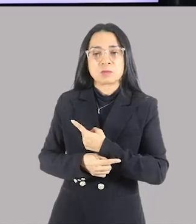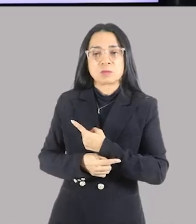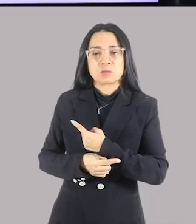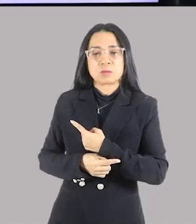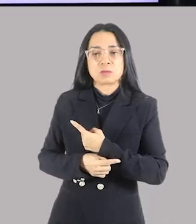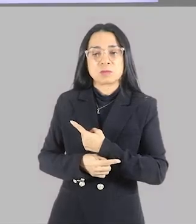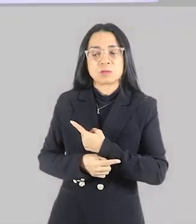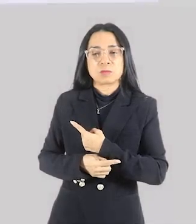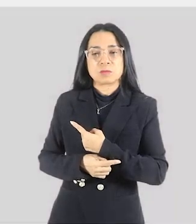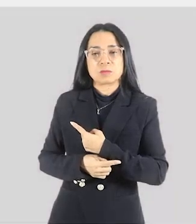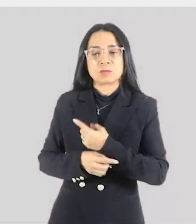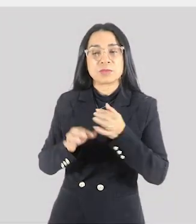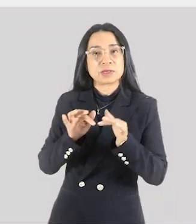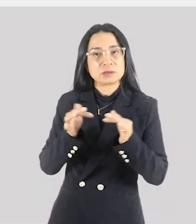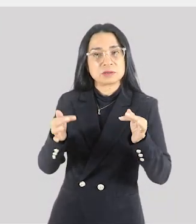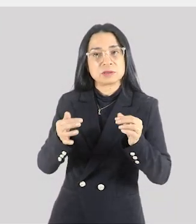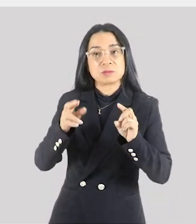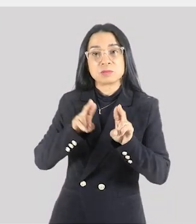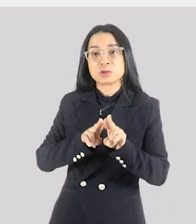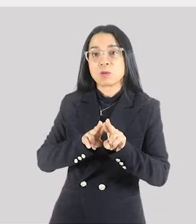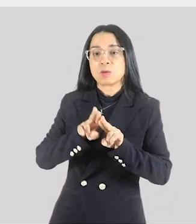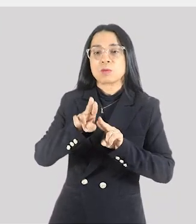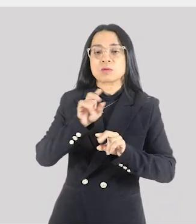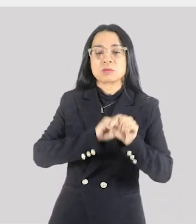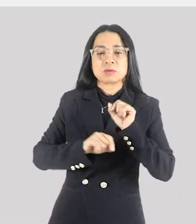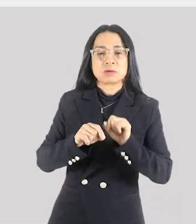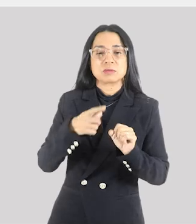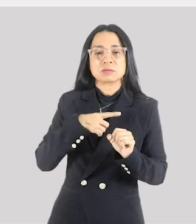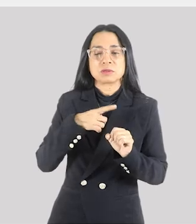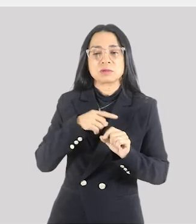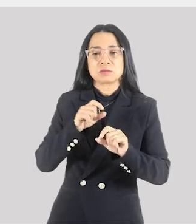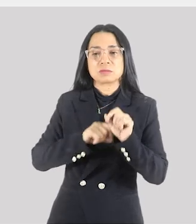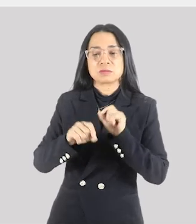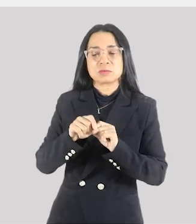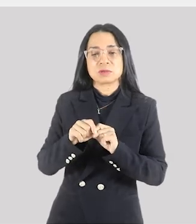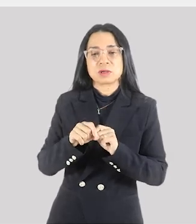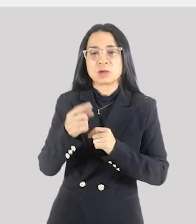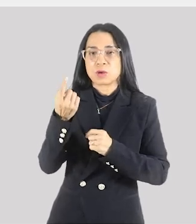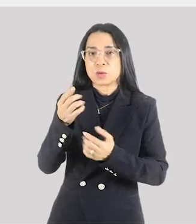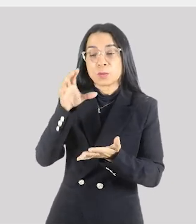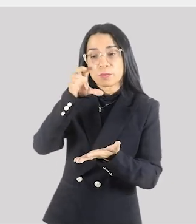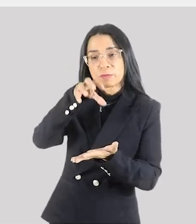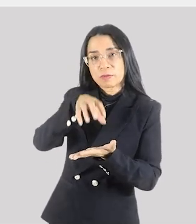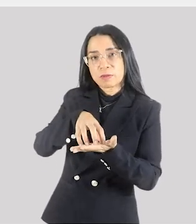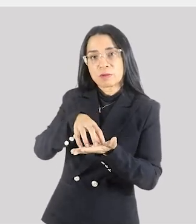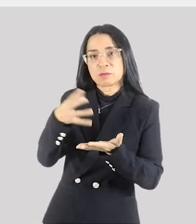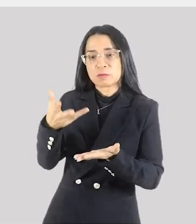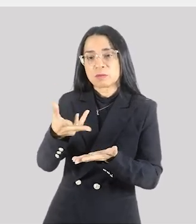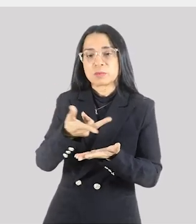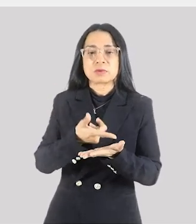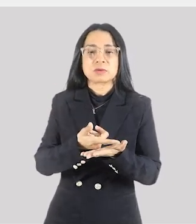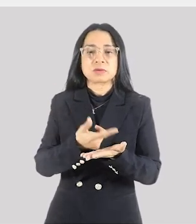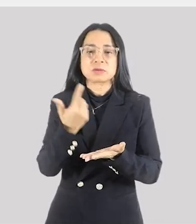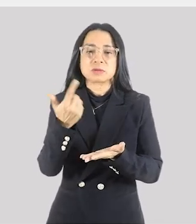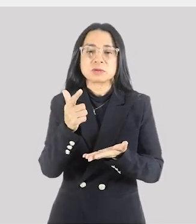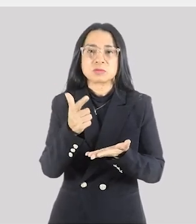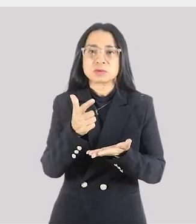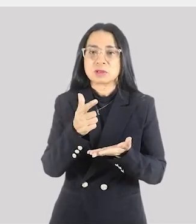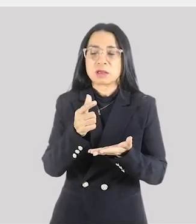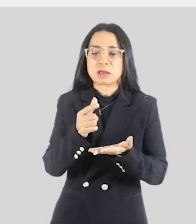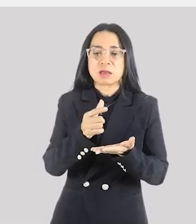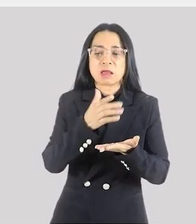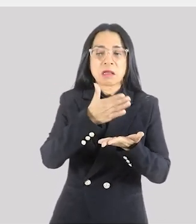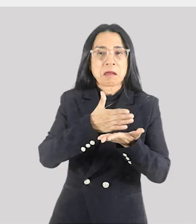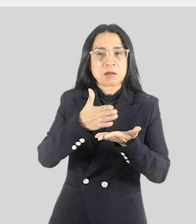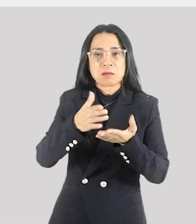compostos. Os órgãos simples ou unitários, eles têm um só centro de competências, eles não possuem subdivisões,